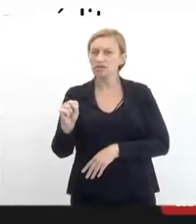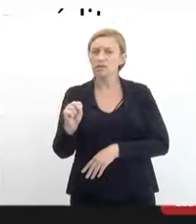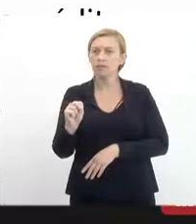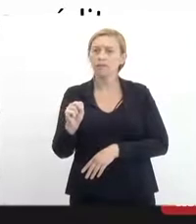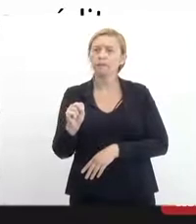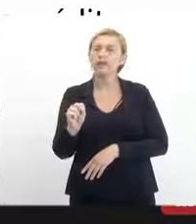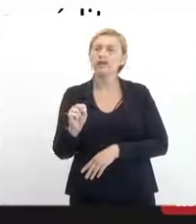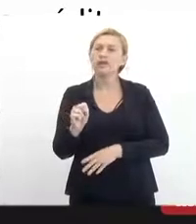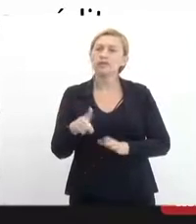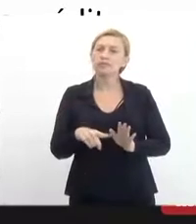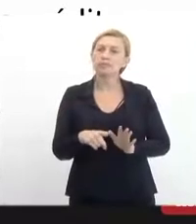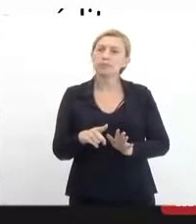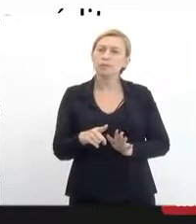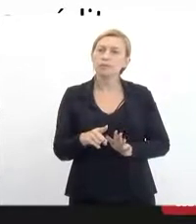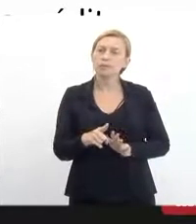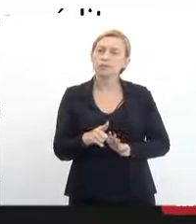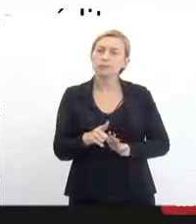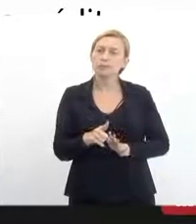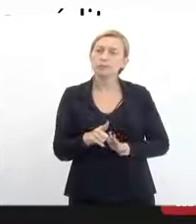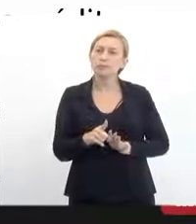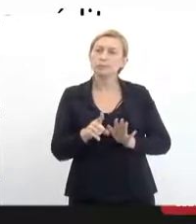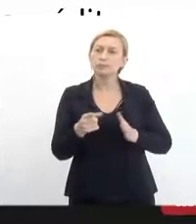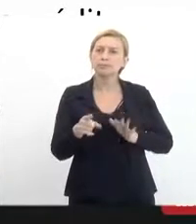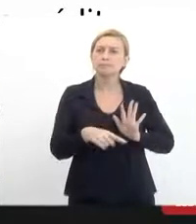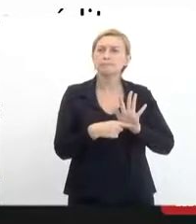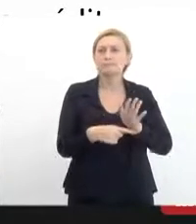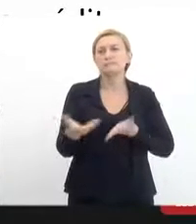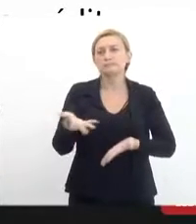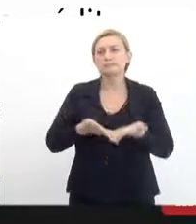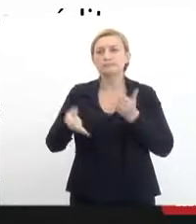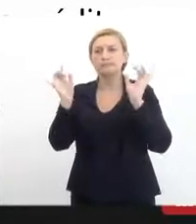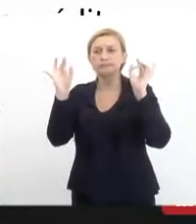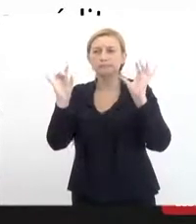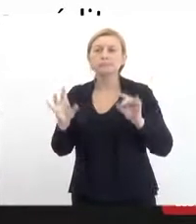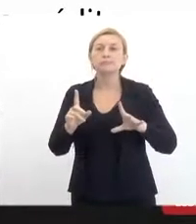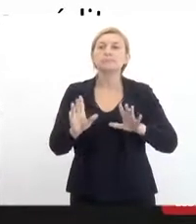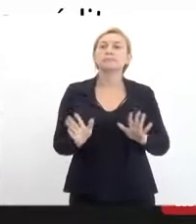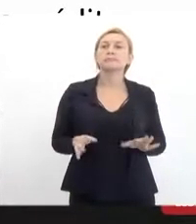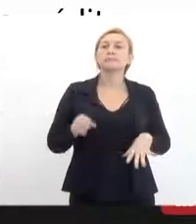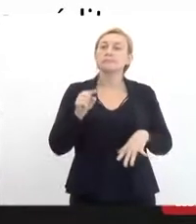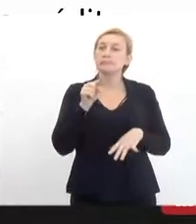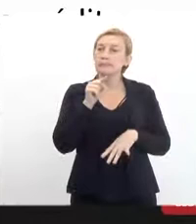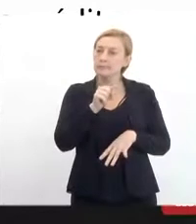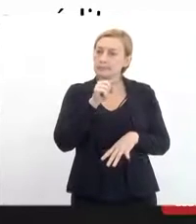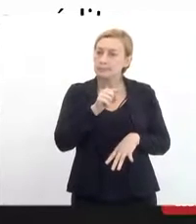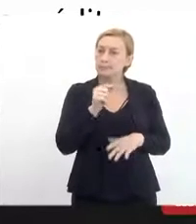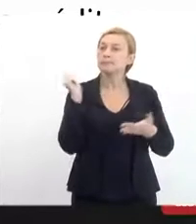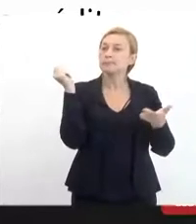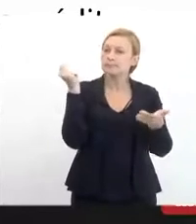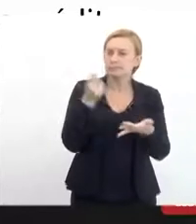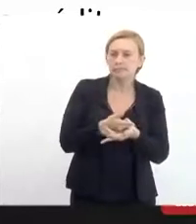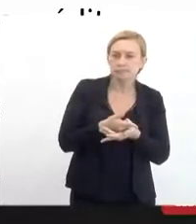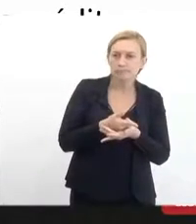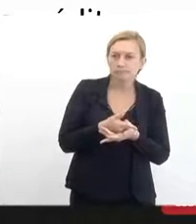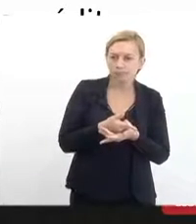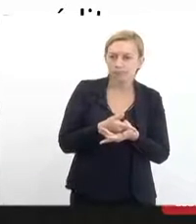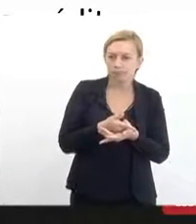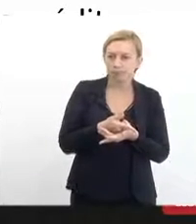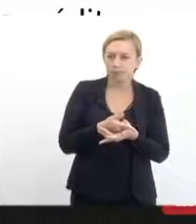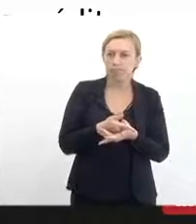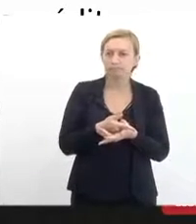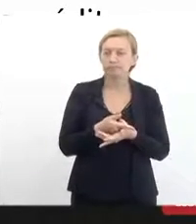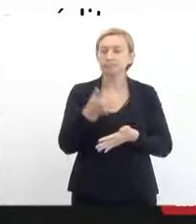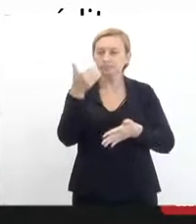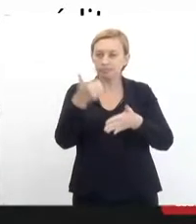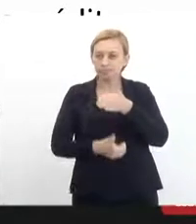para fins de dedução na participação especial. Então, embora ela, se ela pagar um débito, isso estou falando